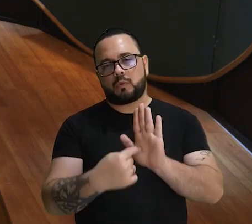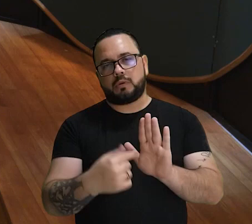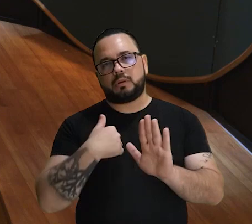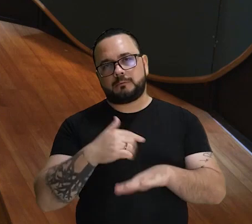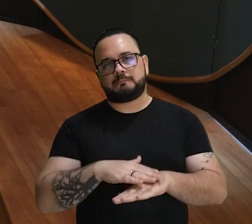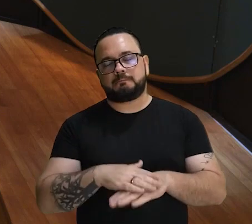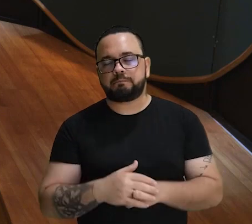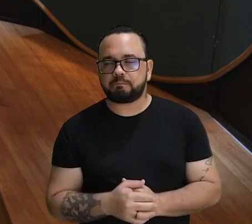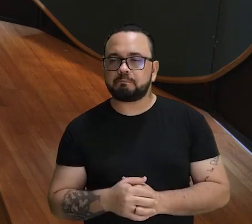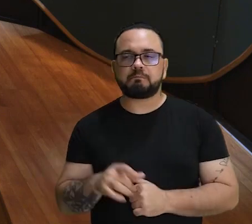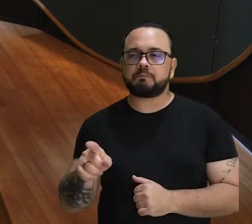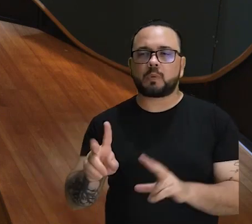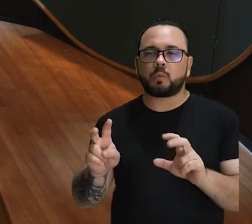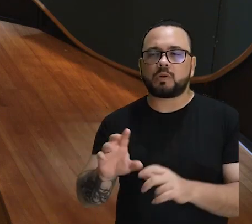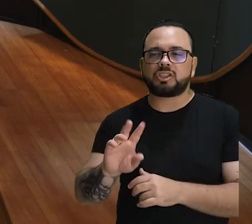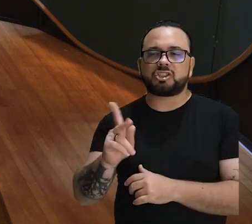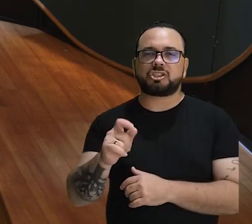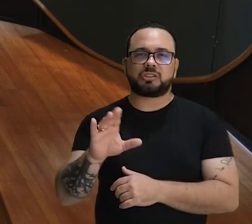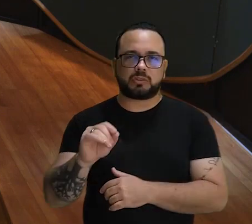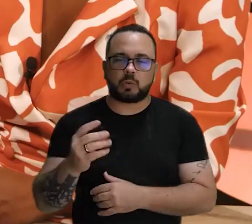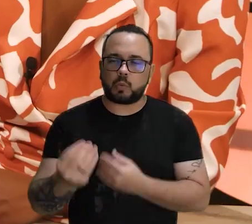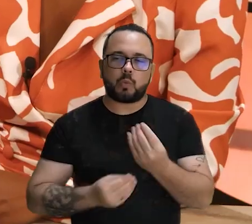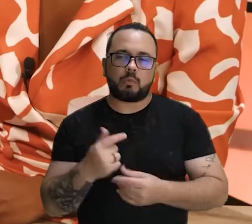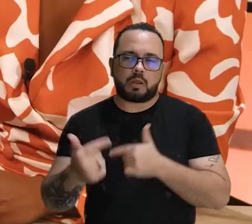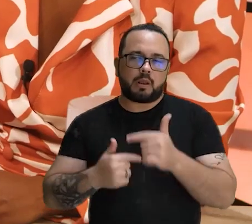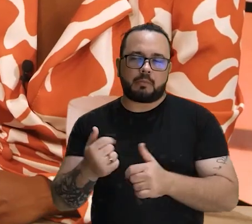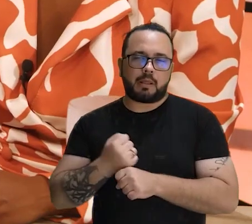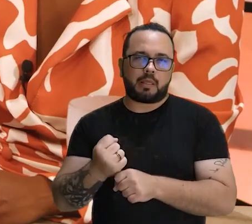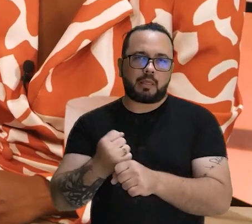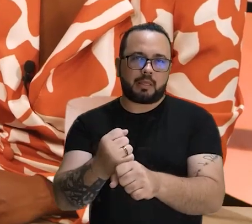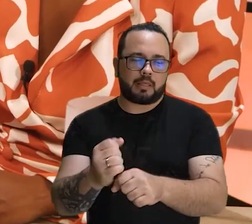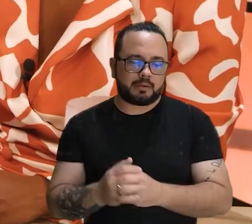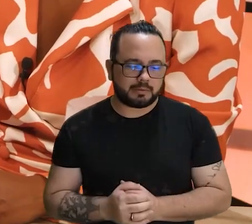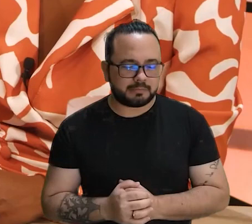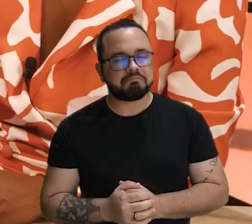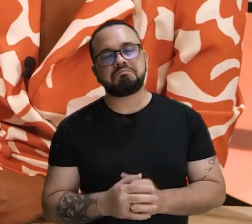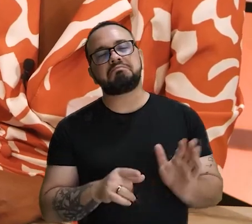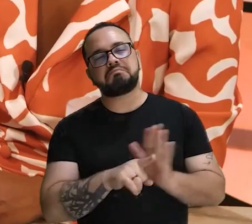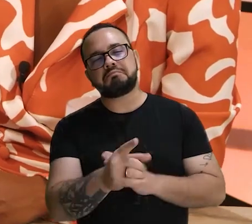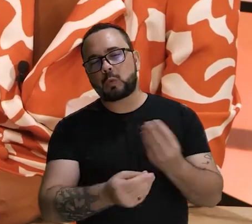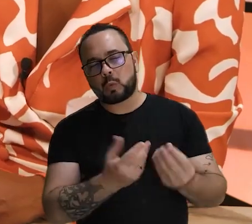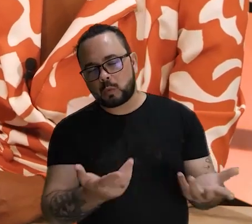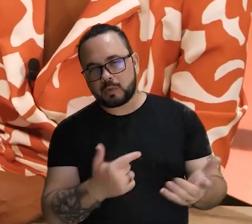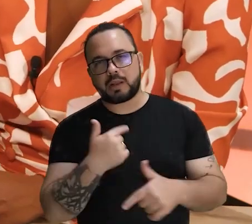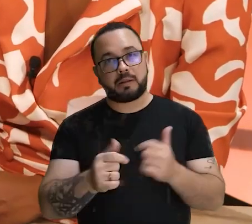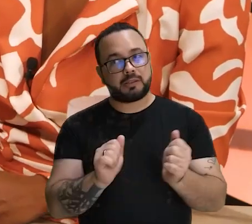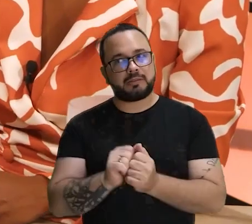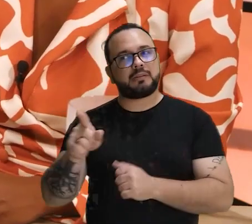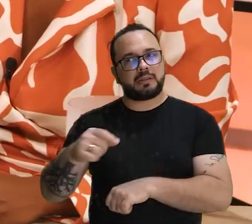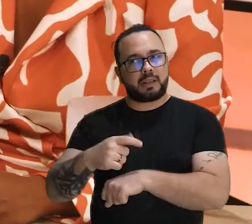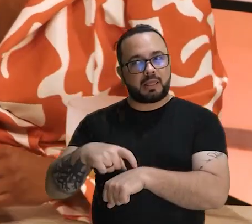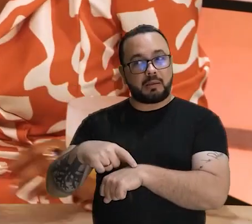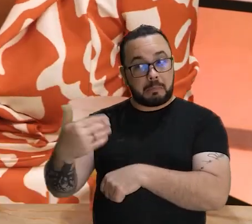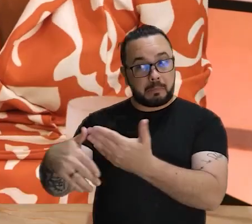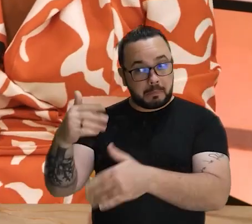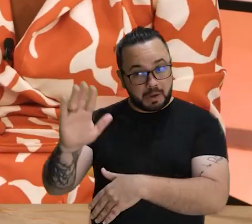agora. Uhum. E fui falar em Chico César. Como é que foi trabalhar com ele tantos anos? Como é que foi trabalhar com ele? A gente trabalhou junto, mas gente. Mas muito mais